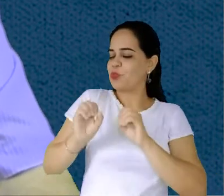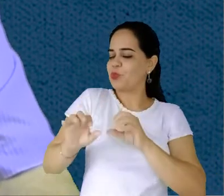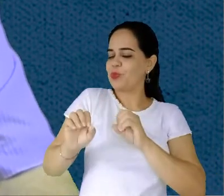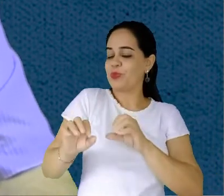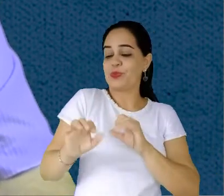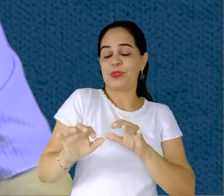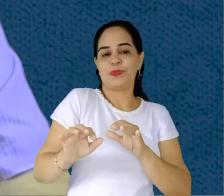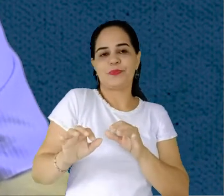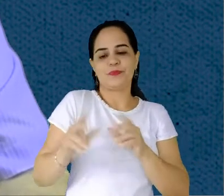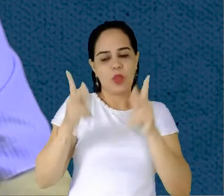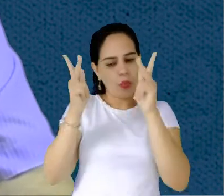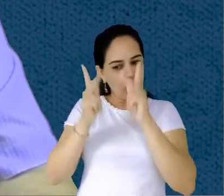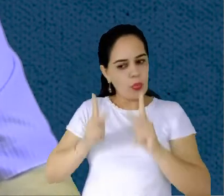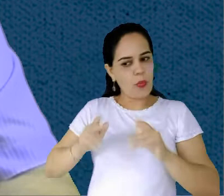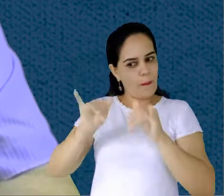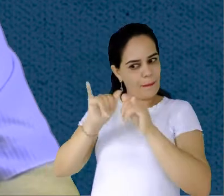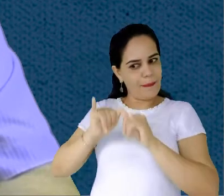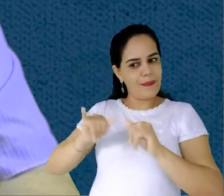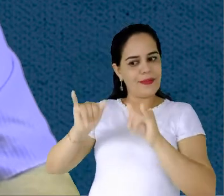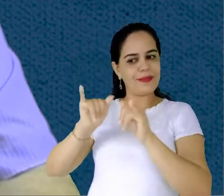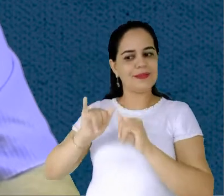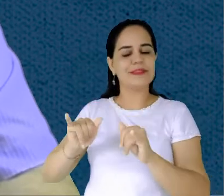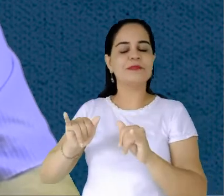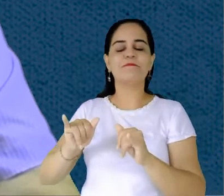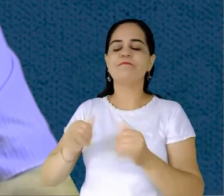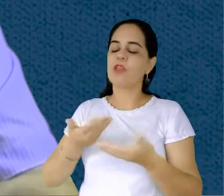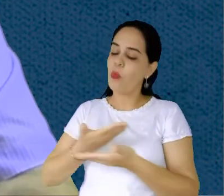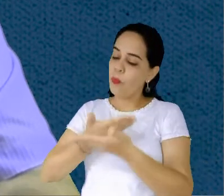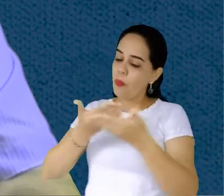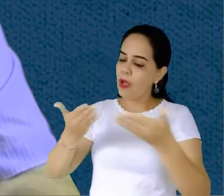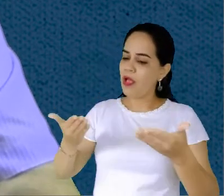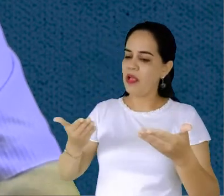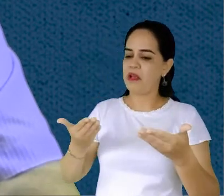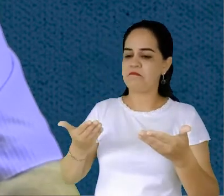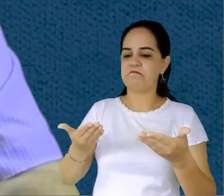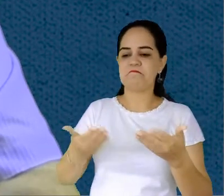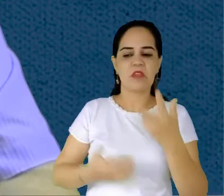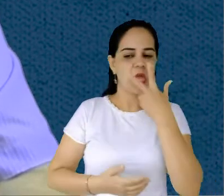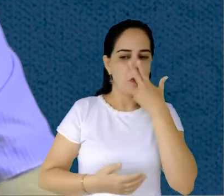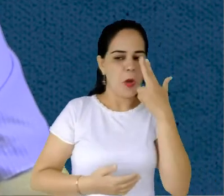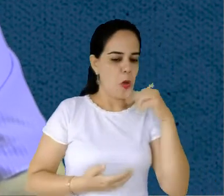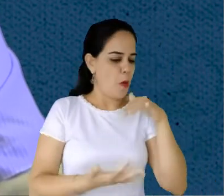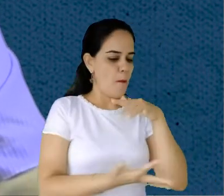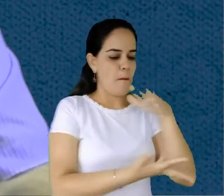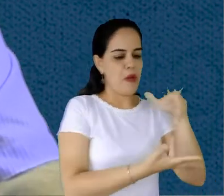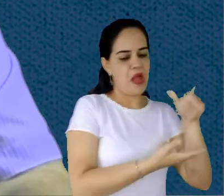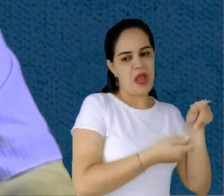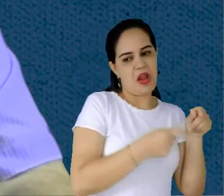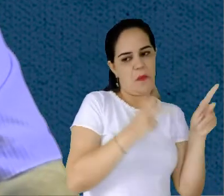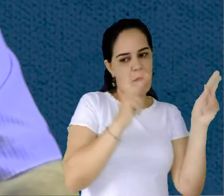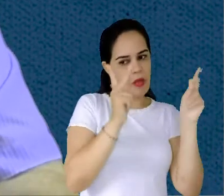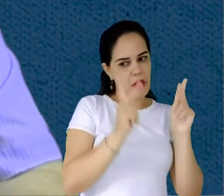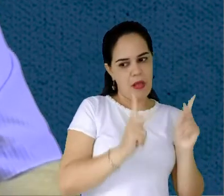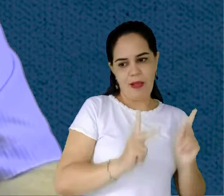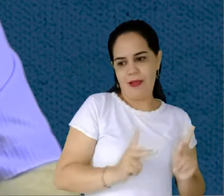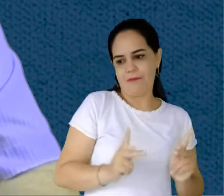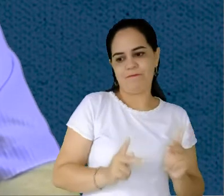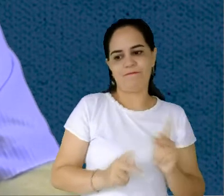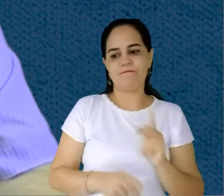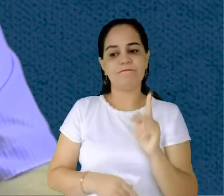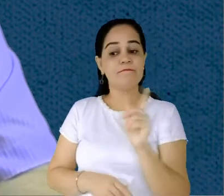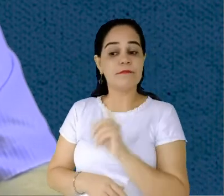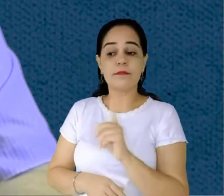Deixo-vos a paz, a minha paz vos dou, mas não a dou como o mundo. Não